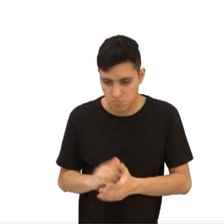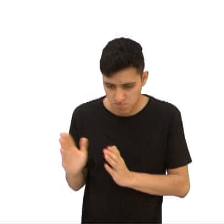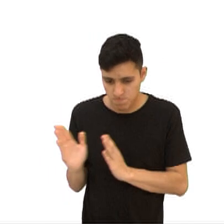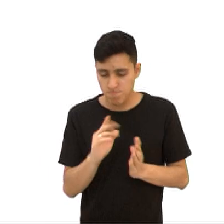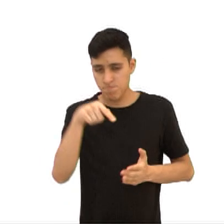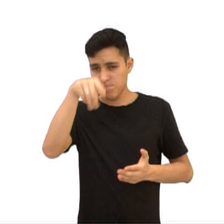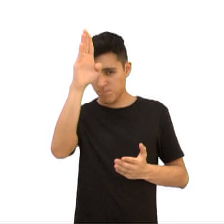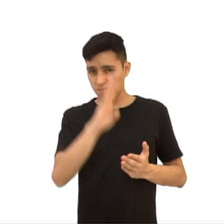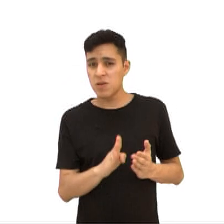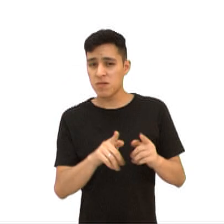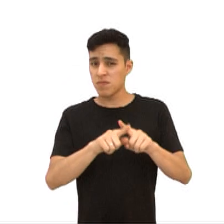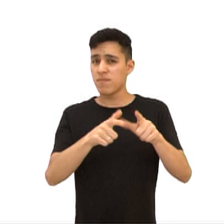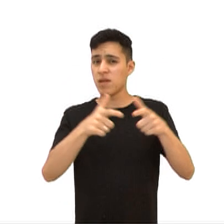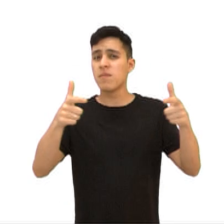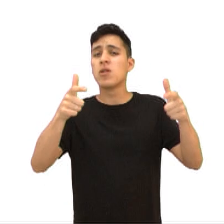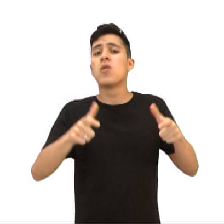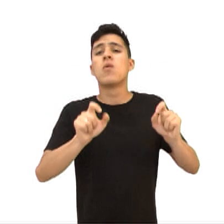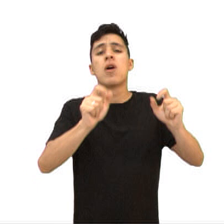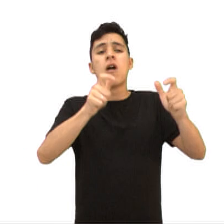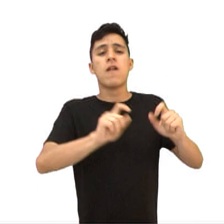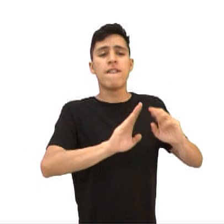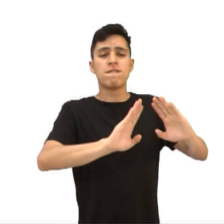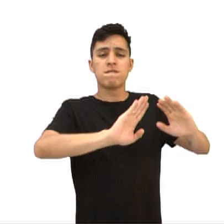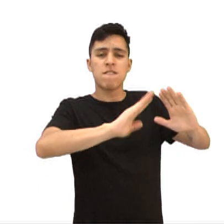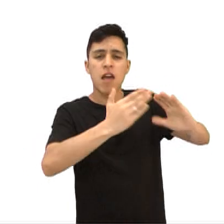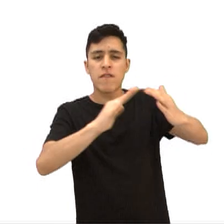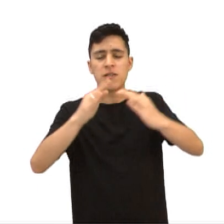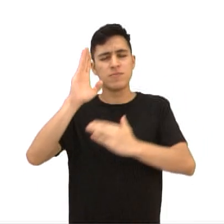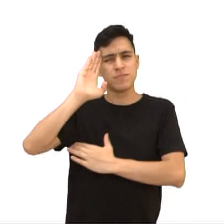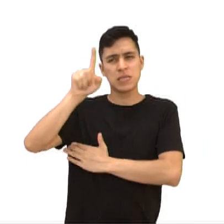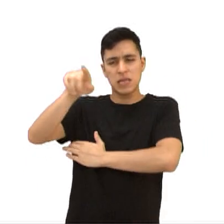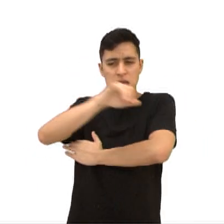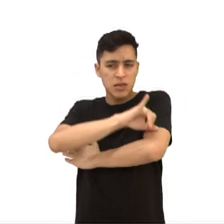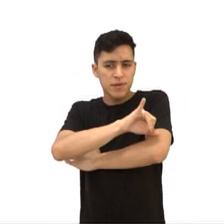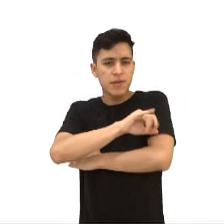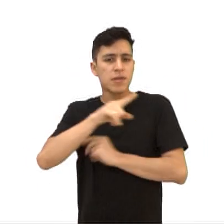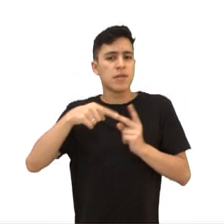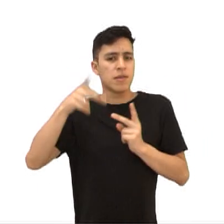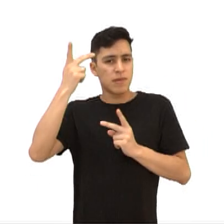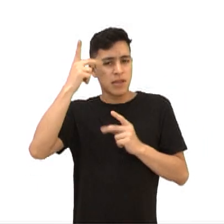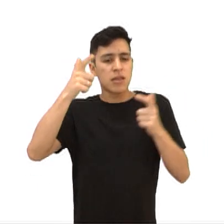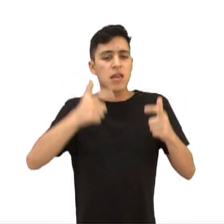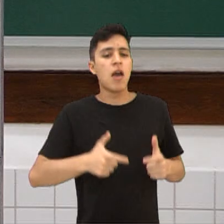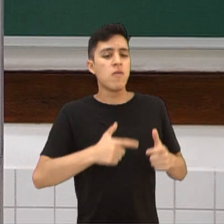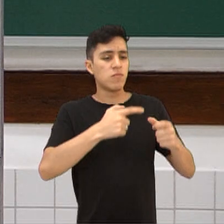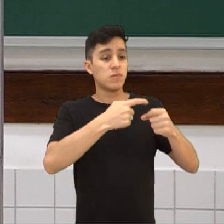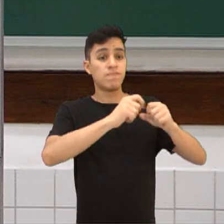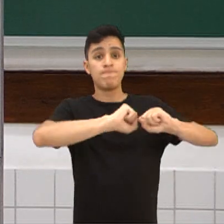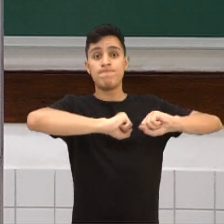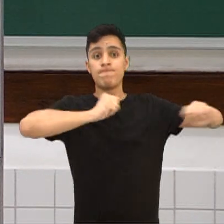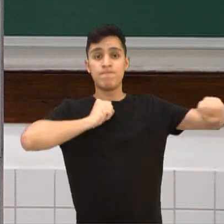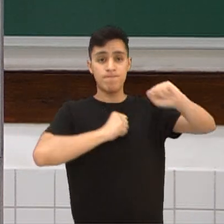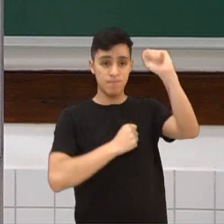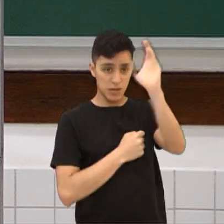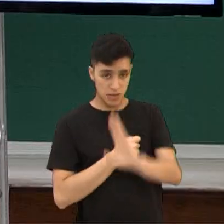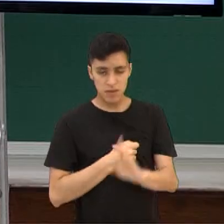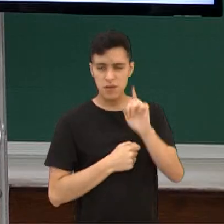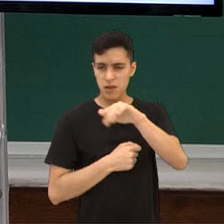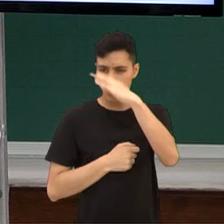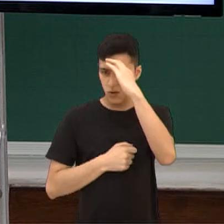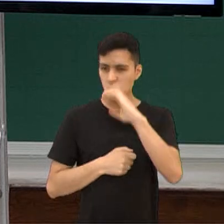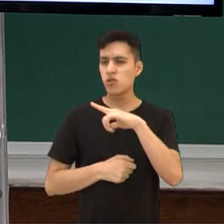também cresceu nas periferias das grandes cidades, principalmente no Rio de Janeiro, São Paulo e nas metrópoles do Brasil. Então aqui em Curitiba